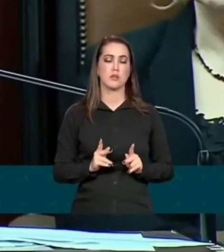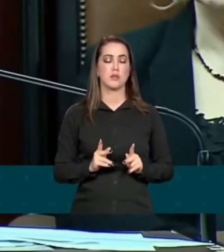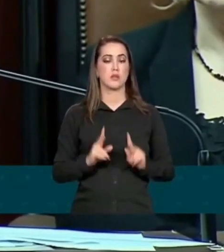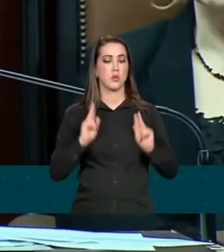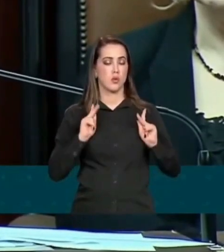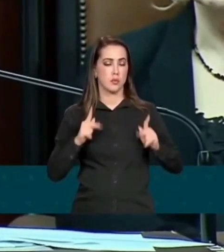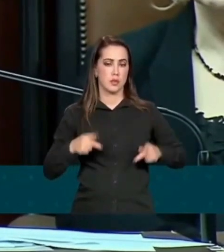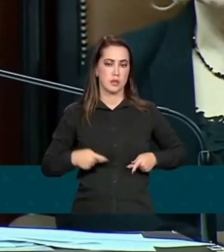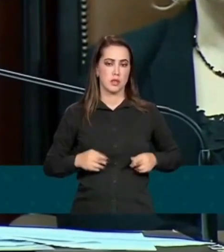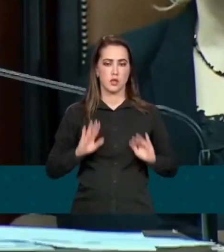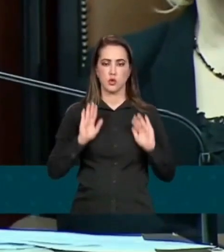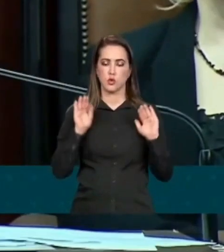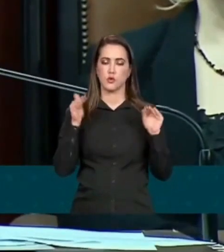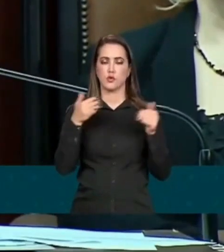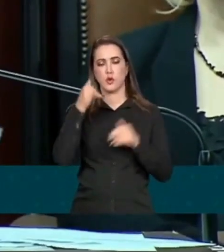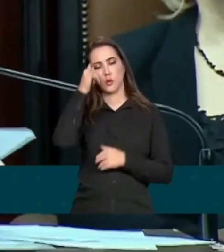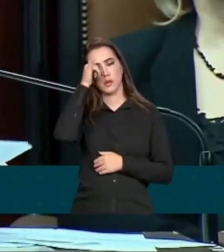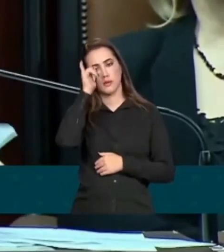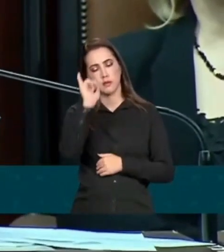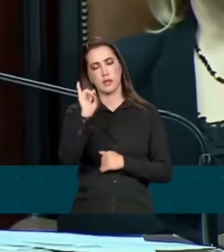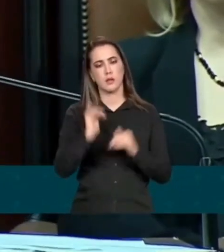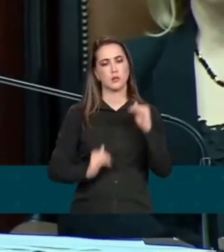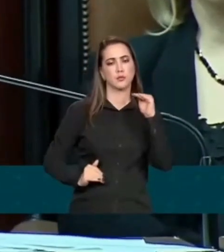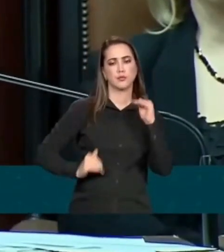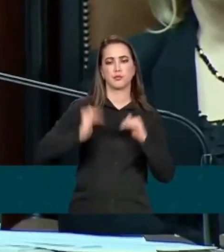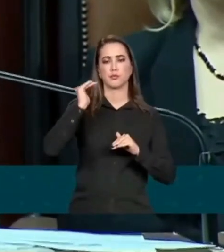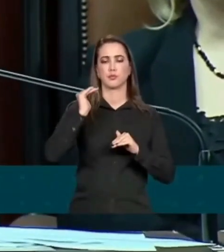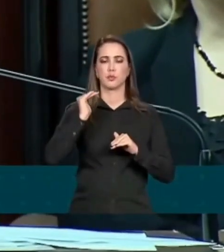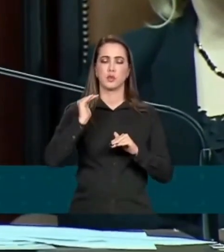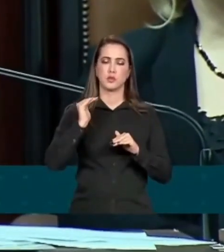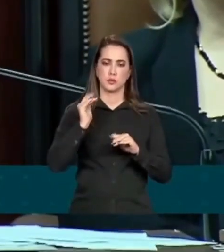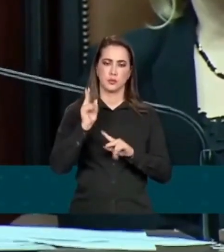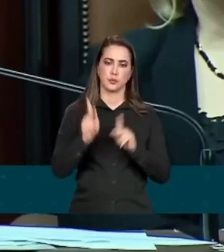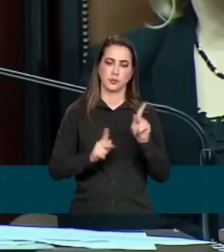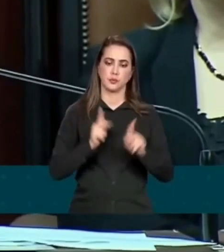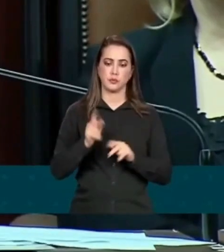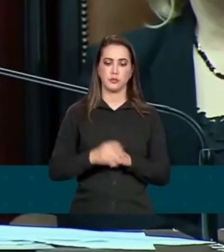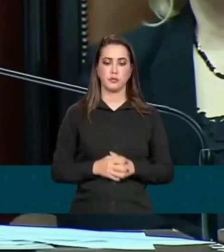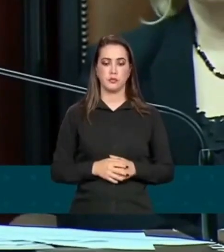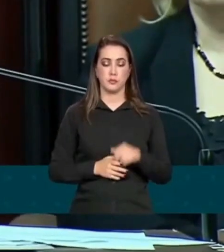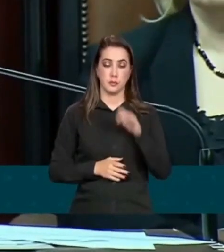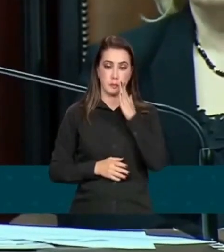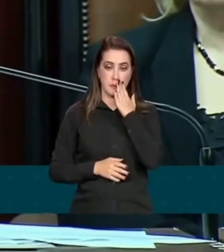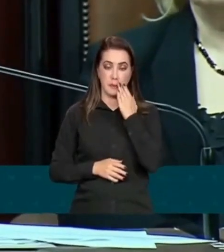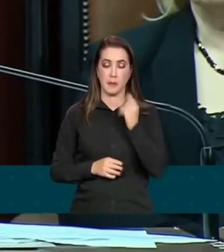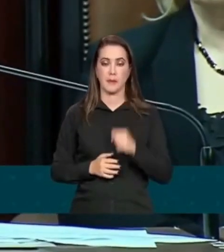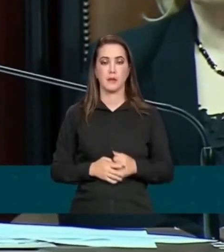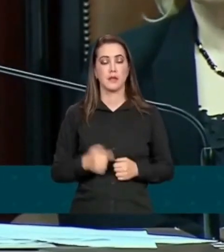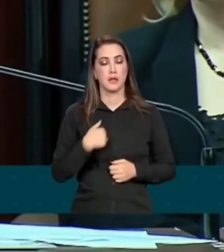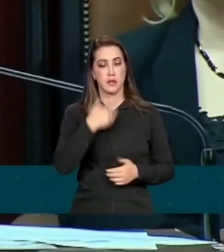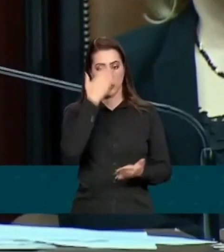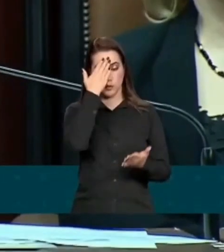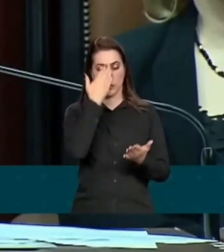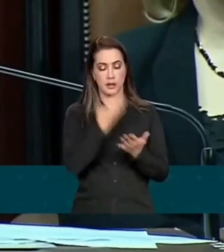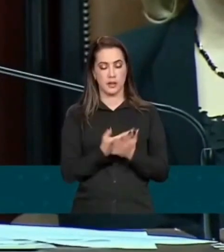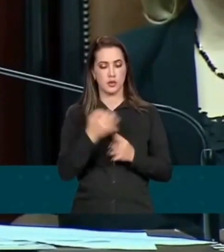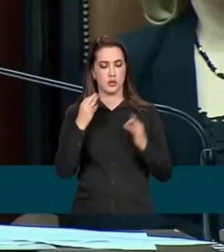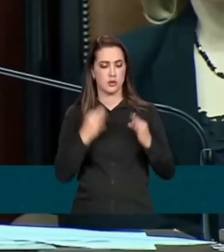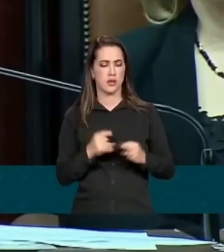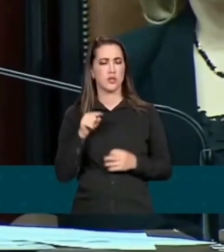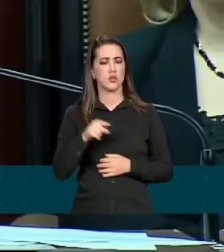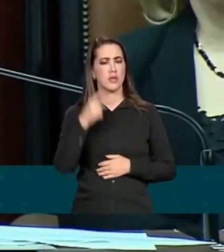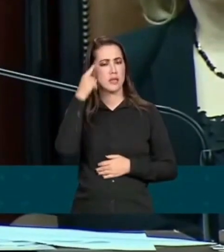humanidade mais voltada para o combate à desigualdade dos povos. Eu tenho a certeza de que esta é